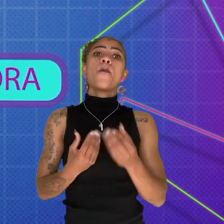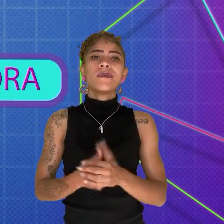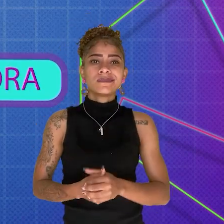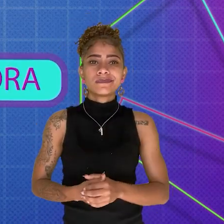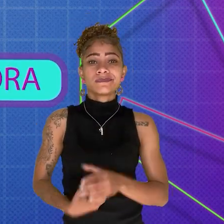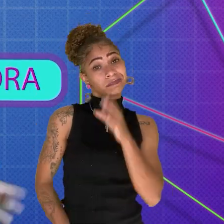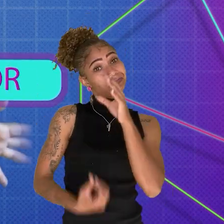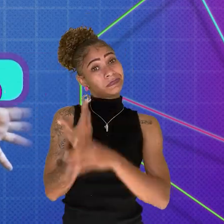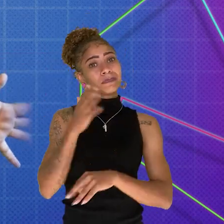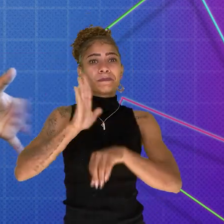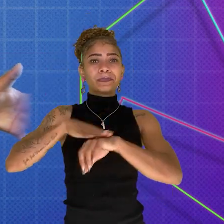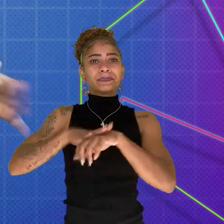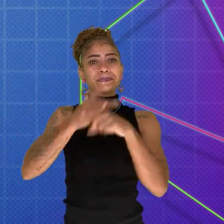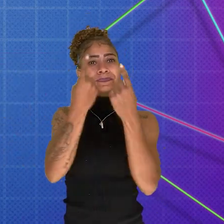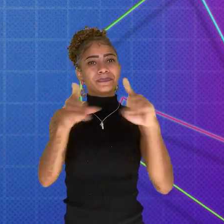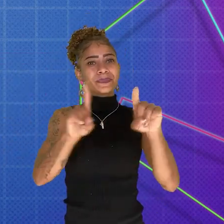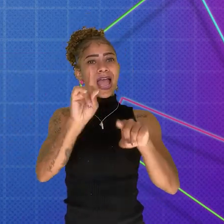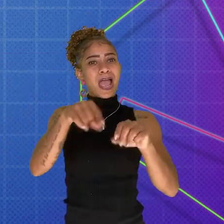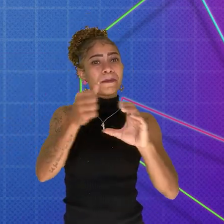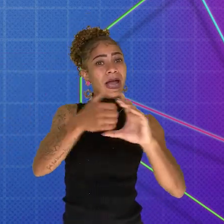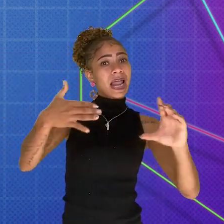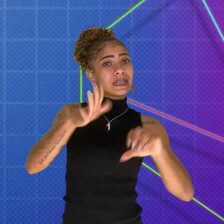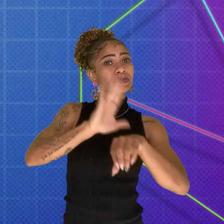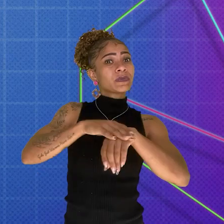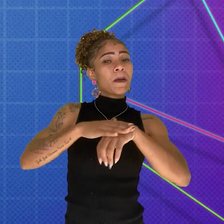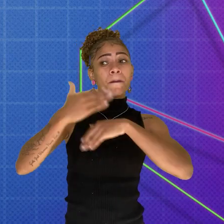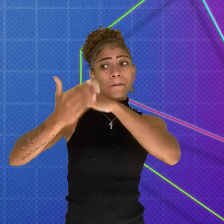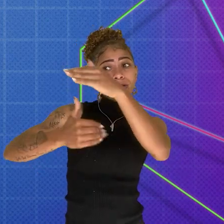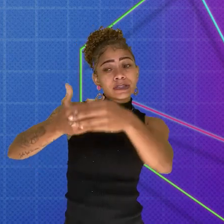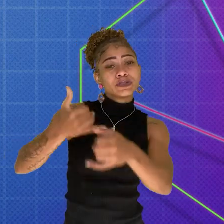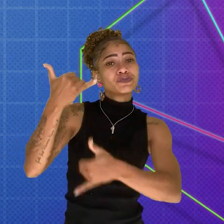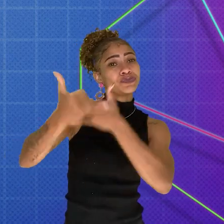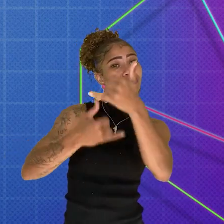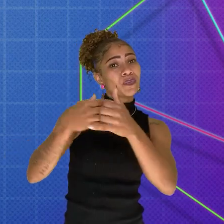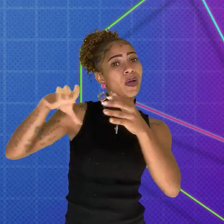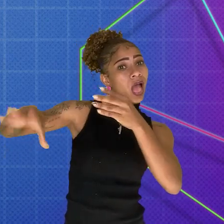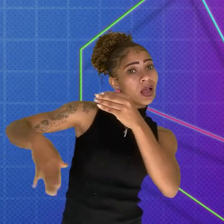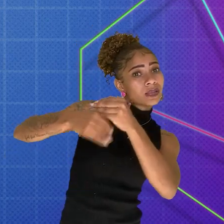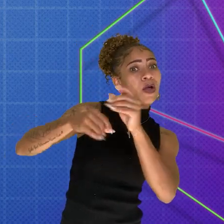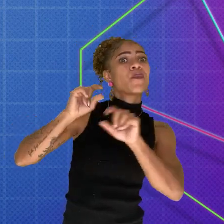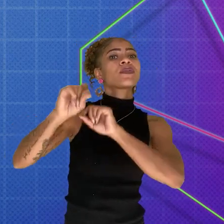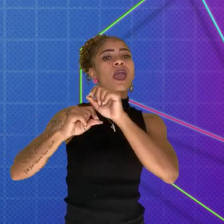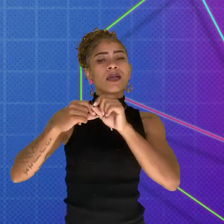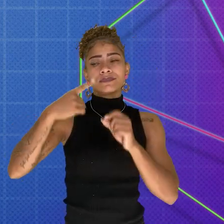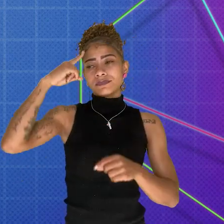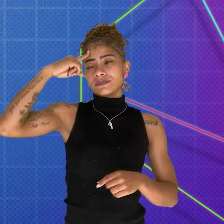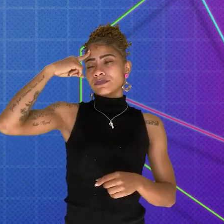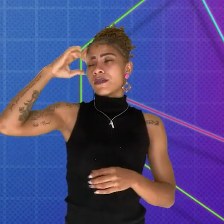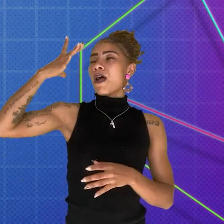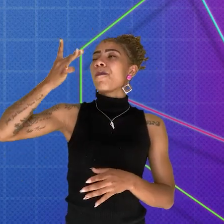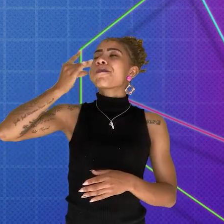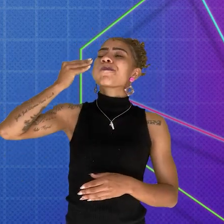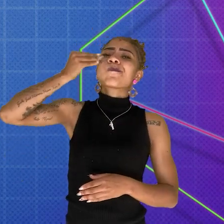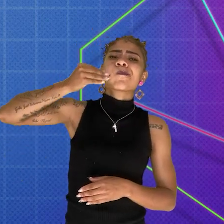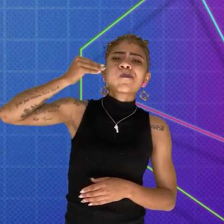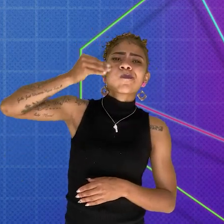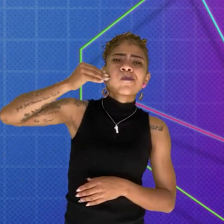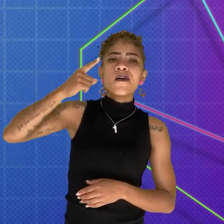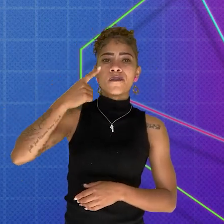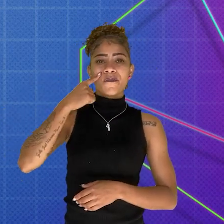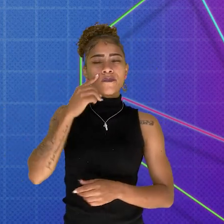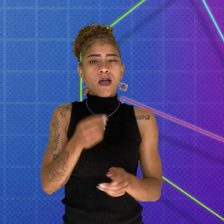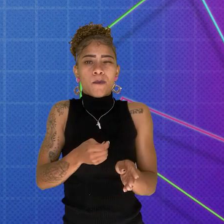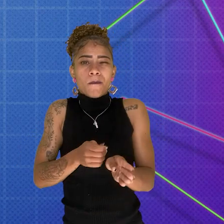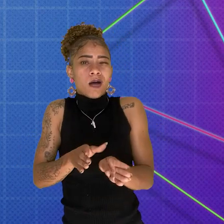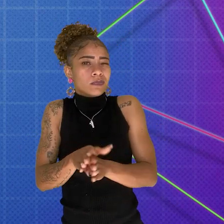sonora. A construção de uma trilha sonora é uma tarefa vital para o processo de um jogo, pois ela contribui para a imersão e a ambientação do jogador.